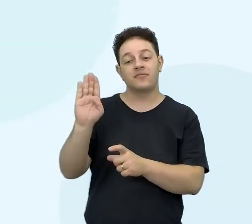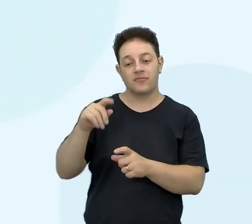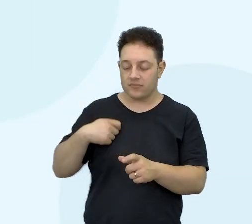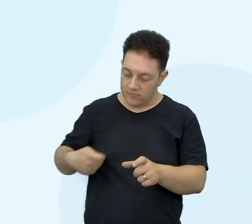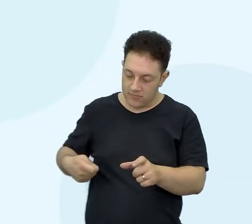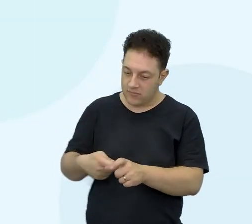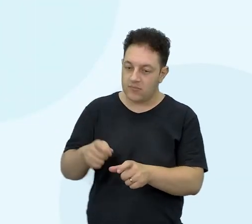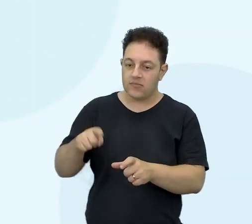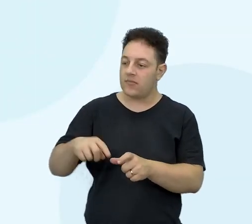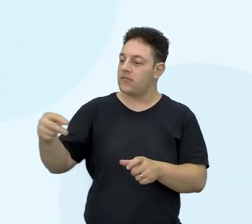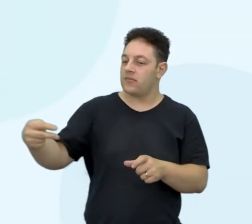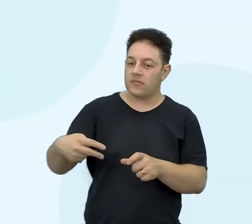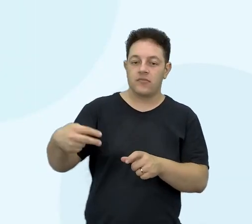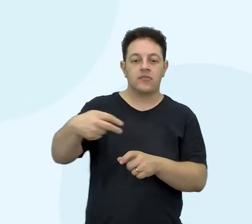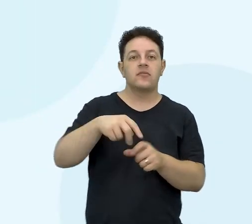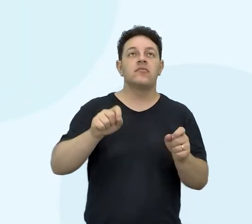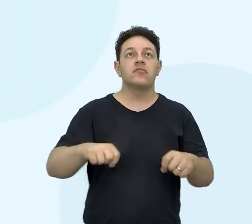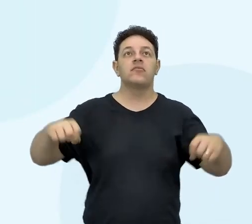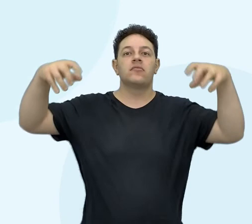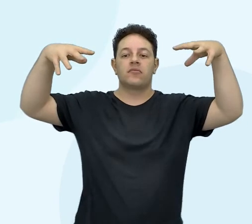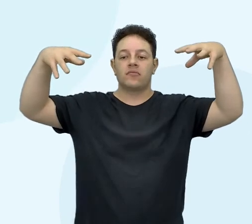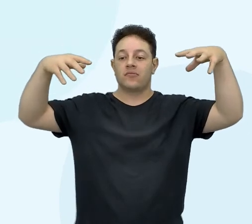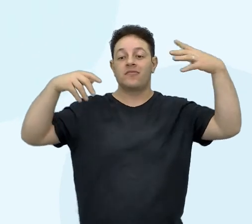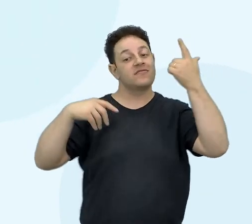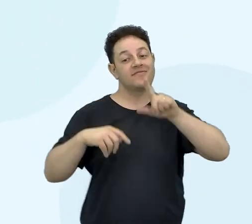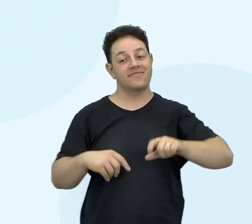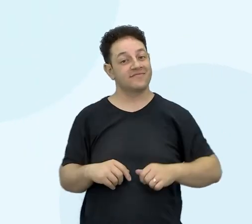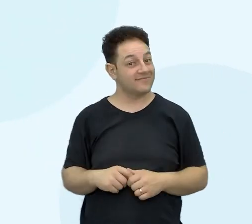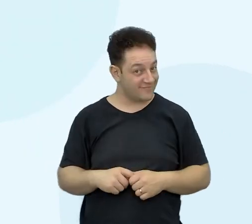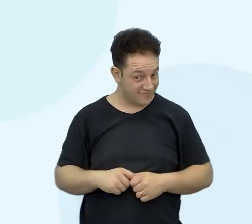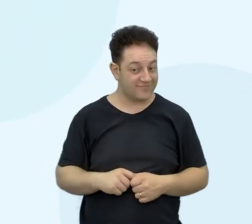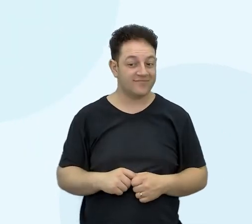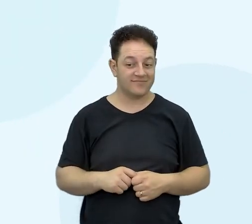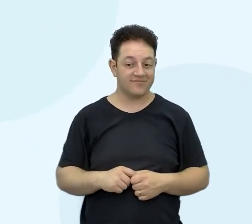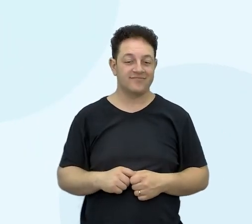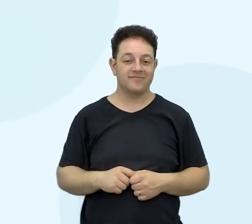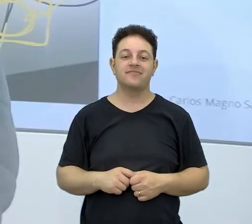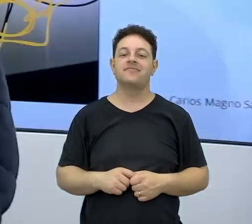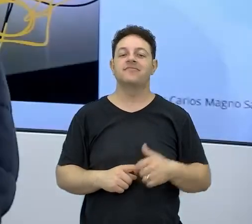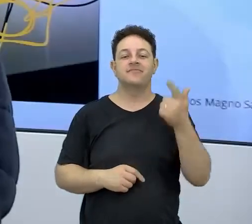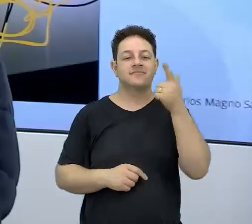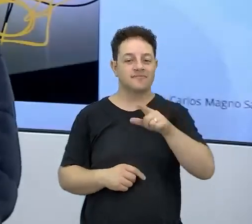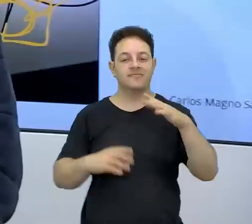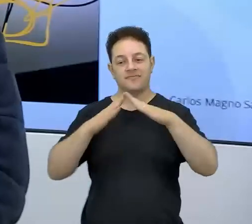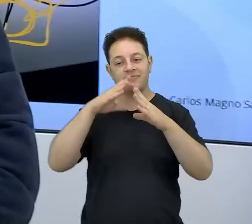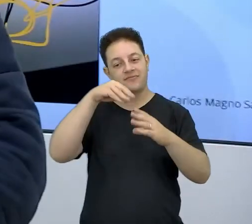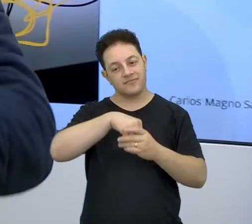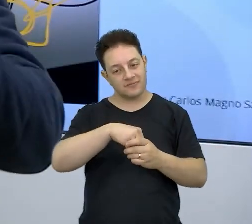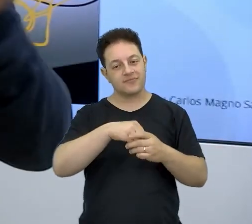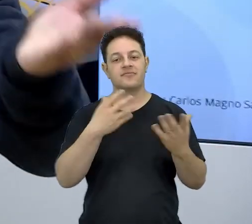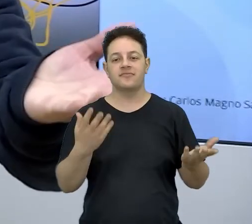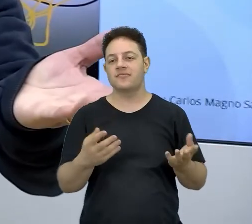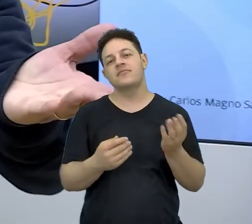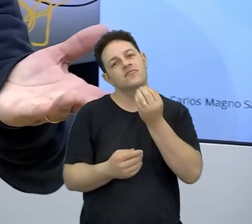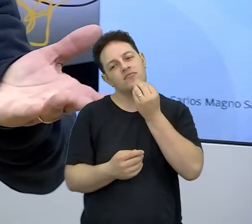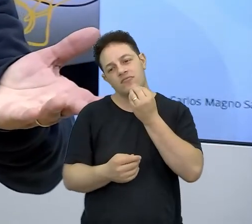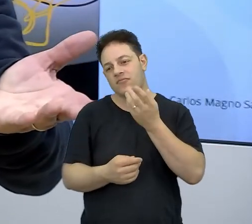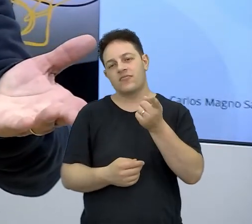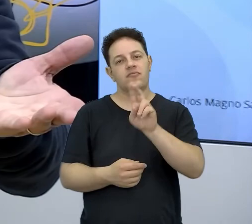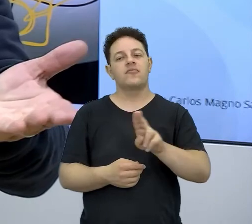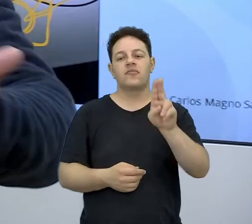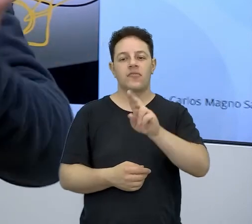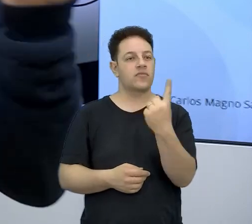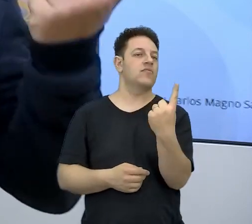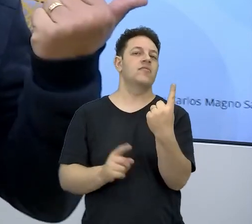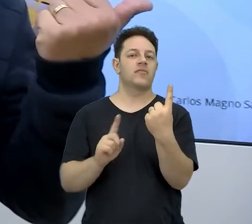para ligar as minhas lâmpadas e iluminar dentro da minha casa. Evidentemente você não vai poder usar uma